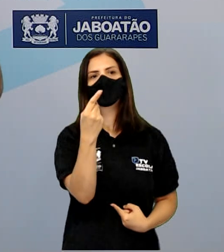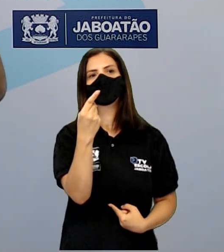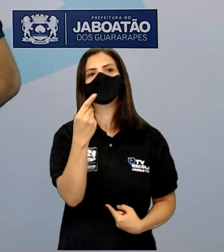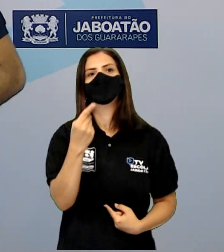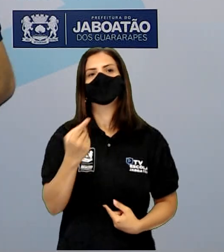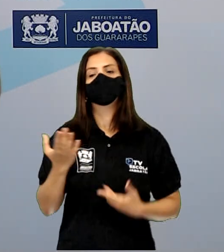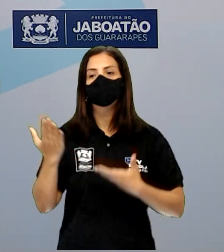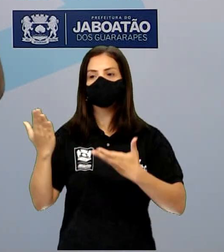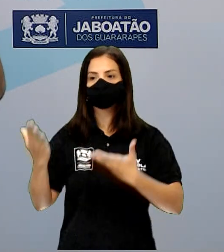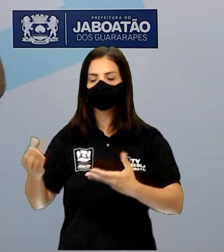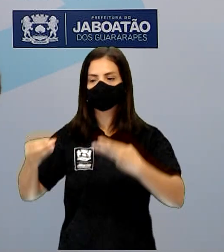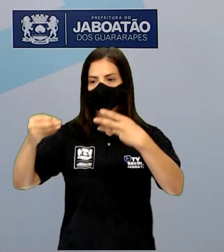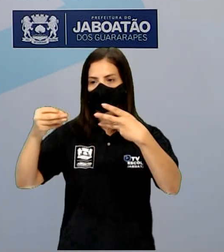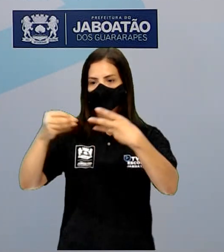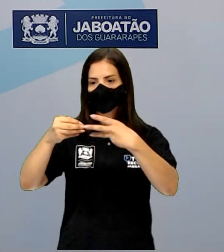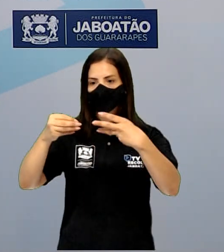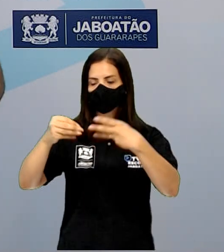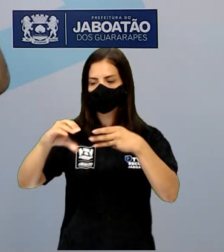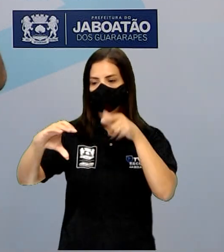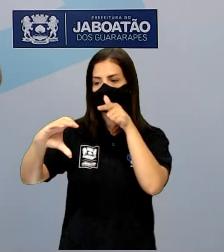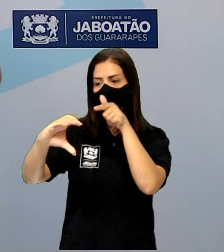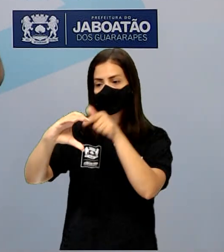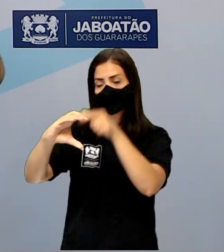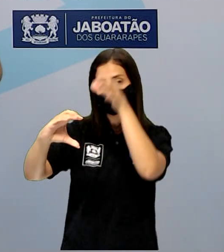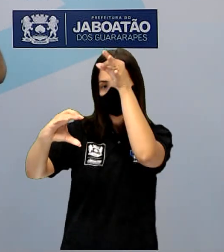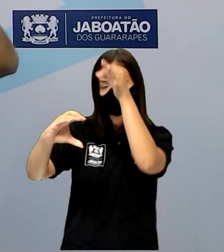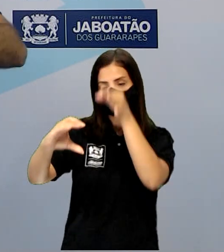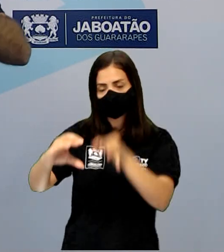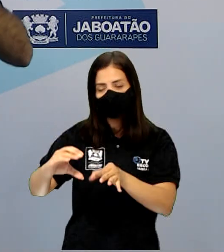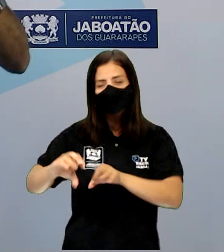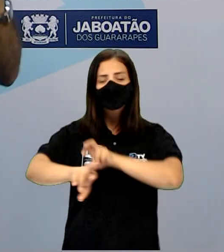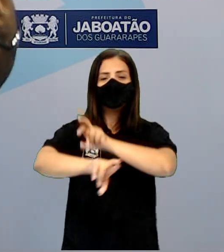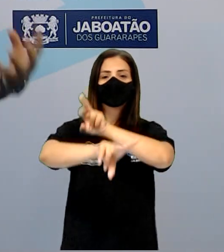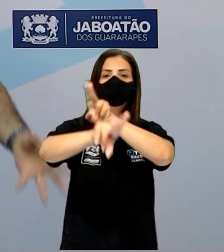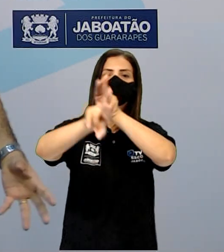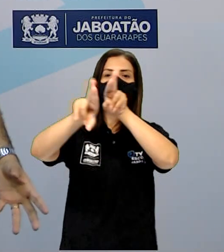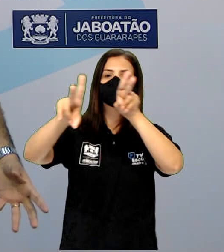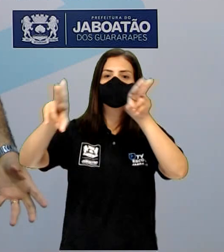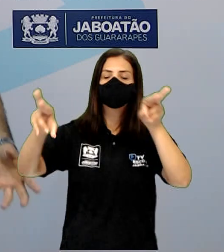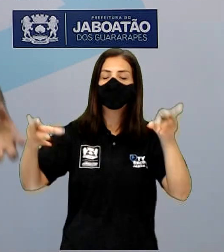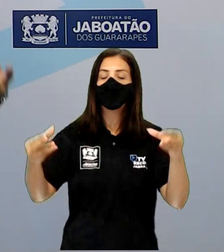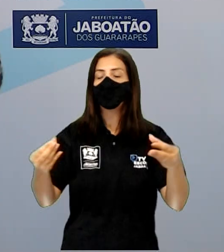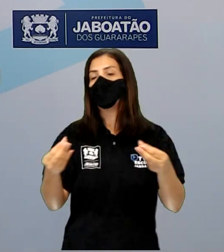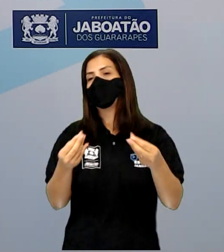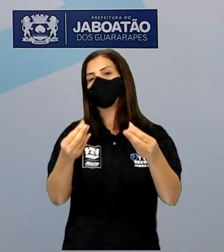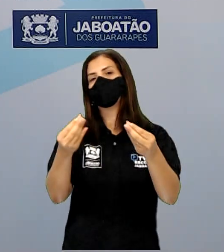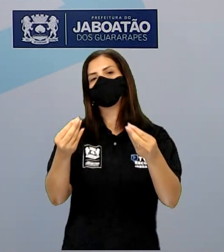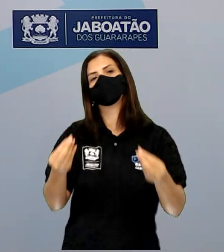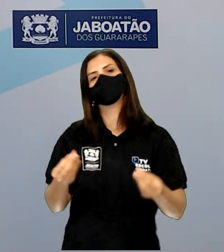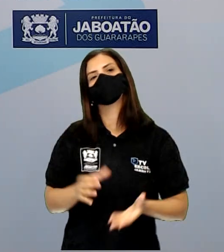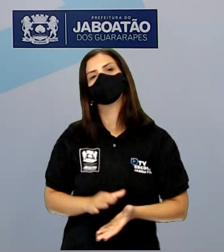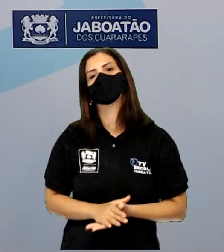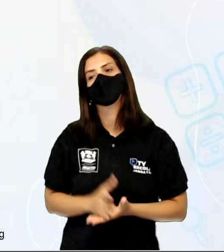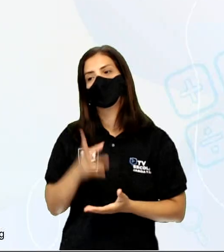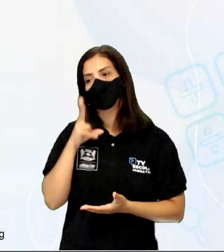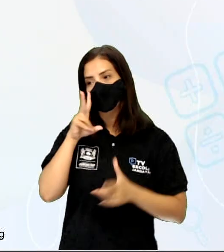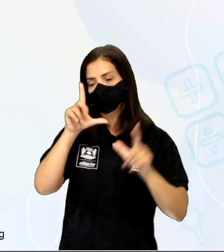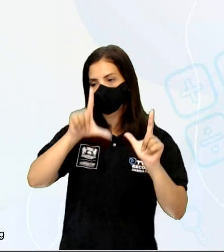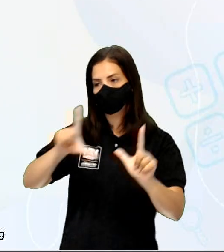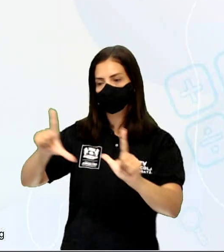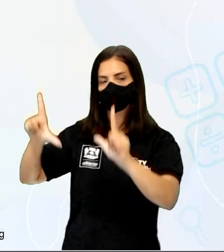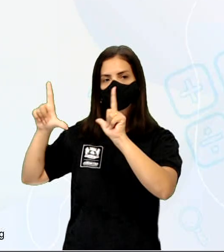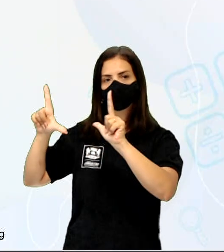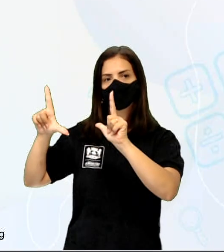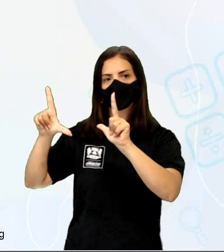Já as células eucariontes, como a gente falou, elas têm uma variedade muito grande. Se a gente for observar nessa imagem aí, a gente vê